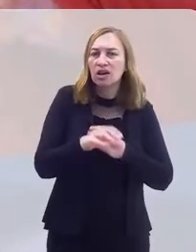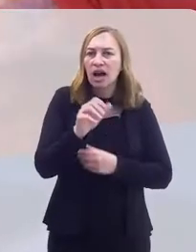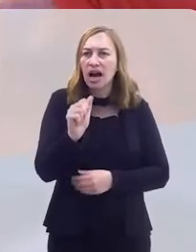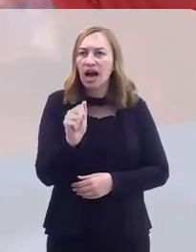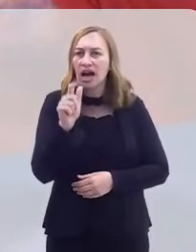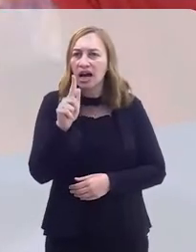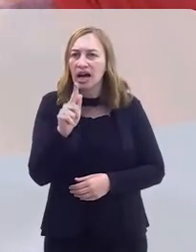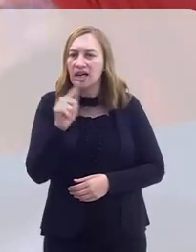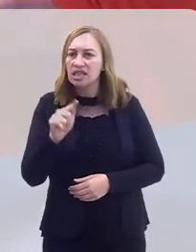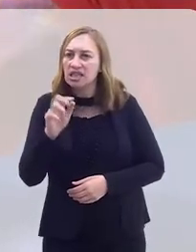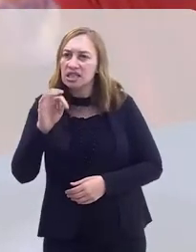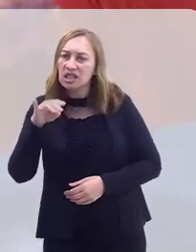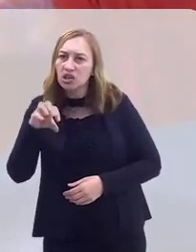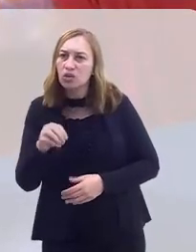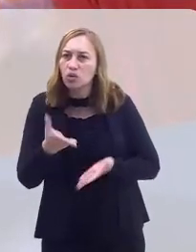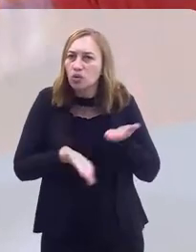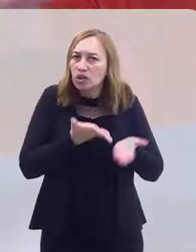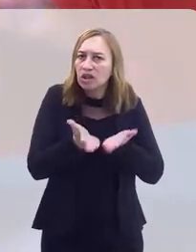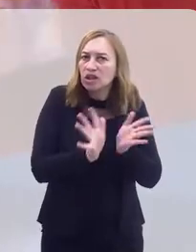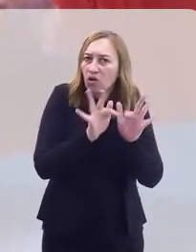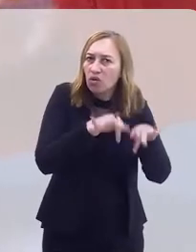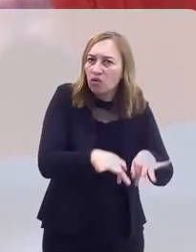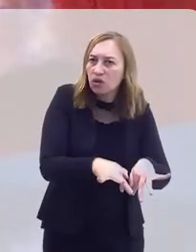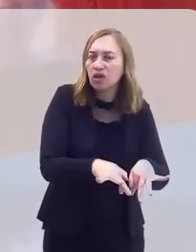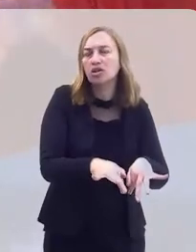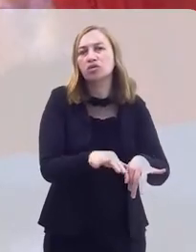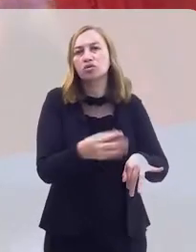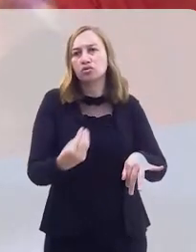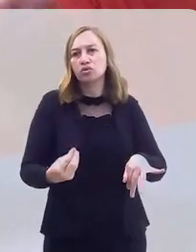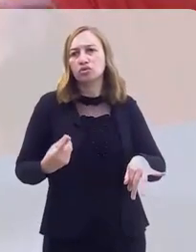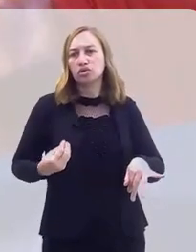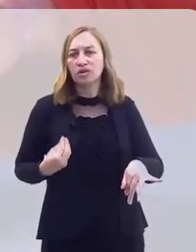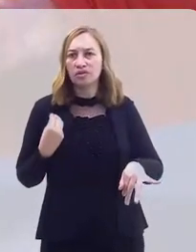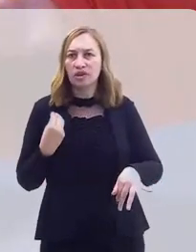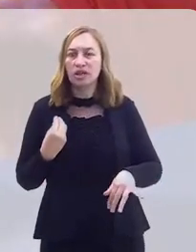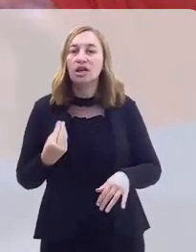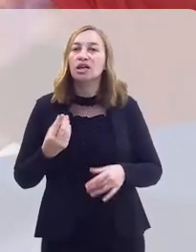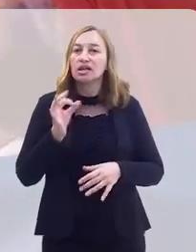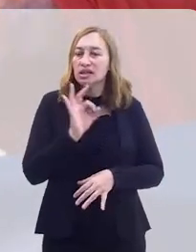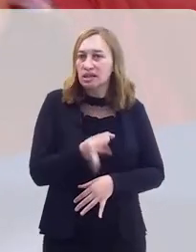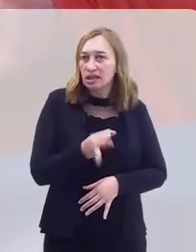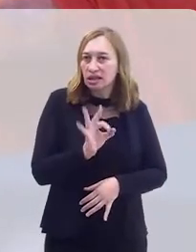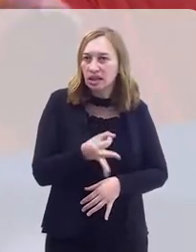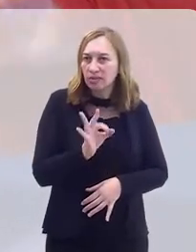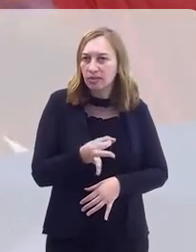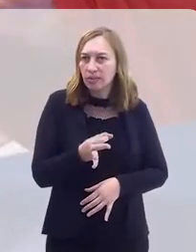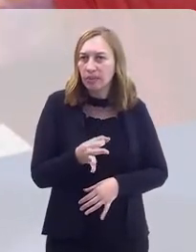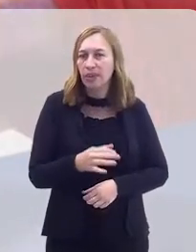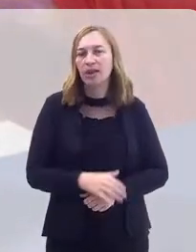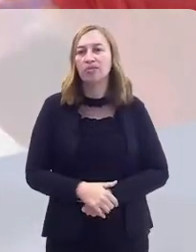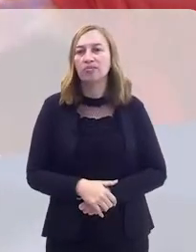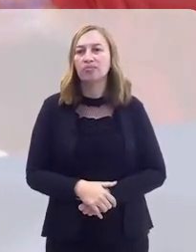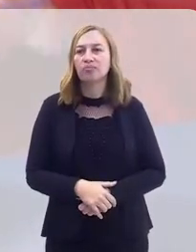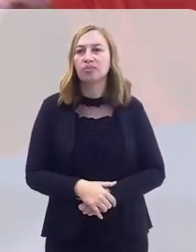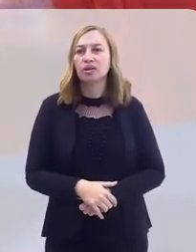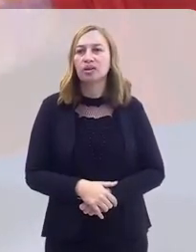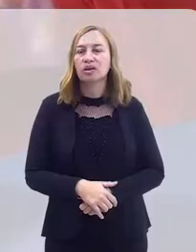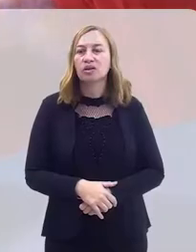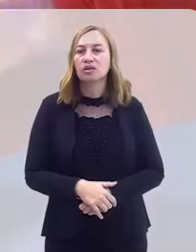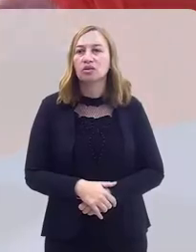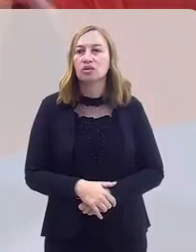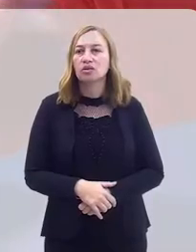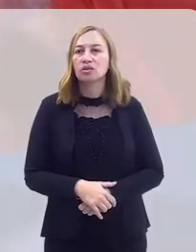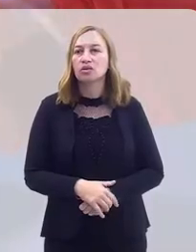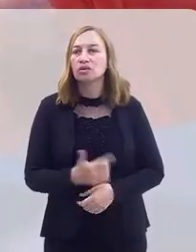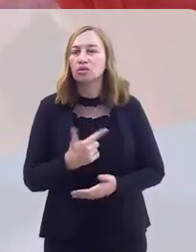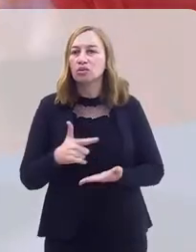asilos. Cuidamos até os fins do dia, né? Até a última hora dele. E justamente,